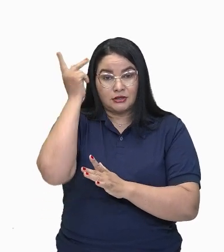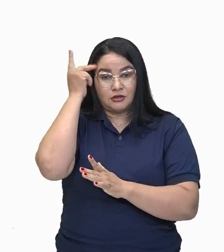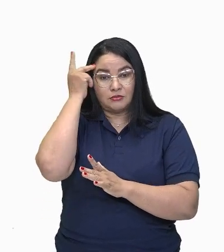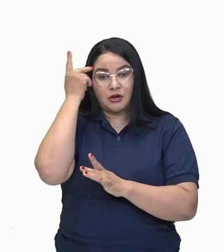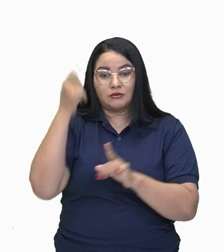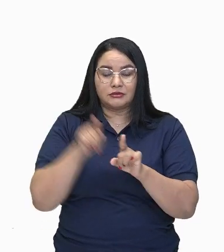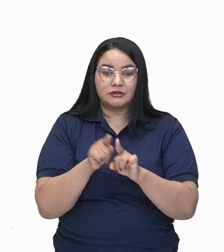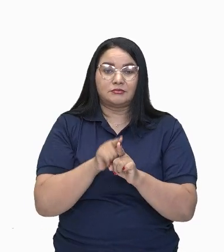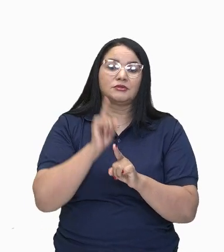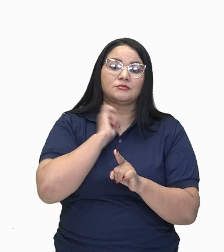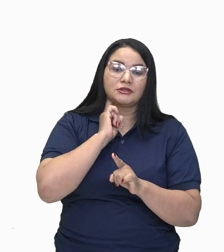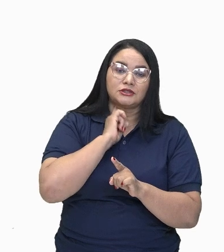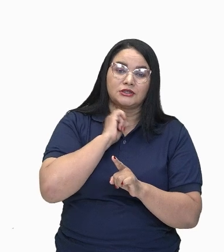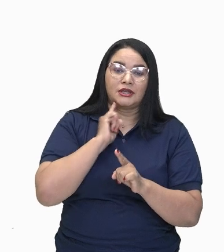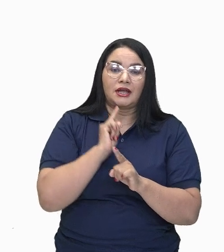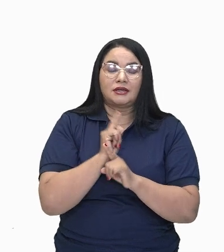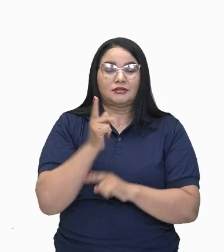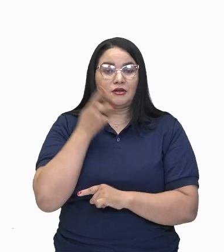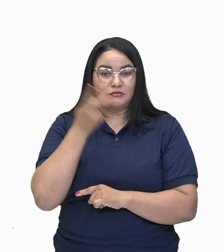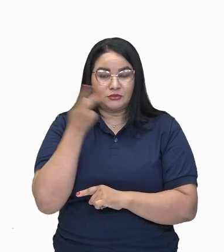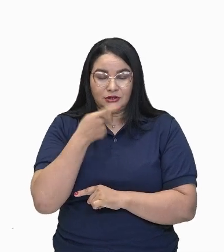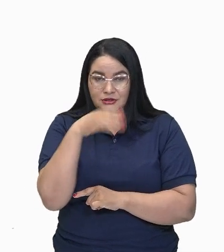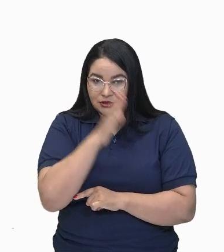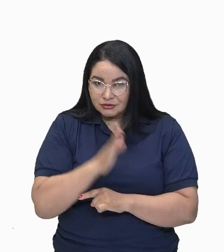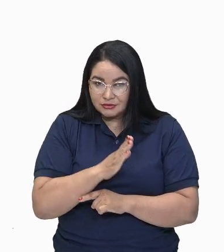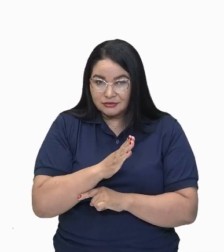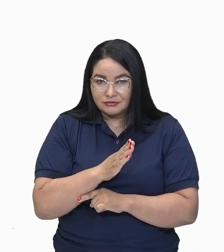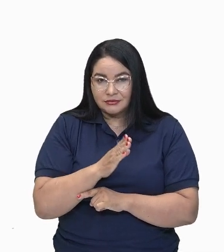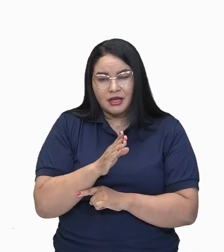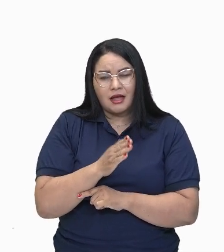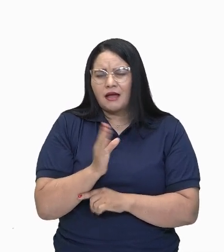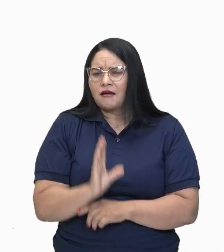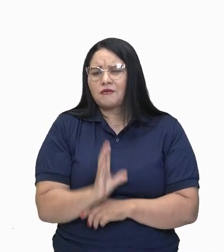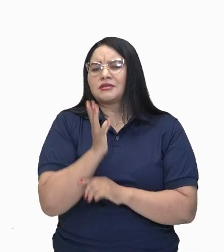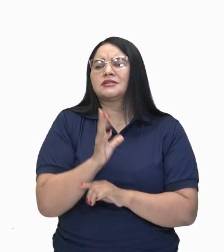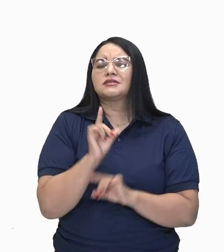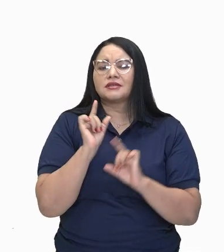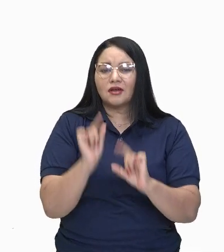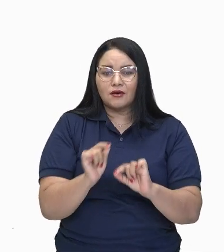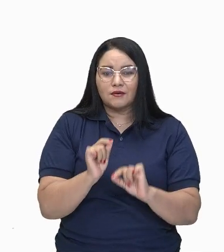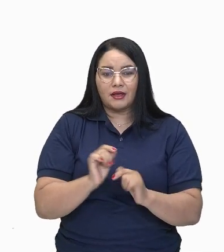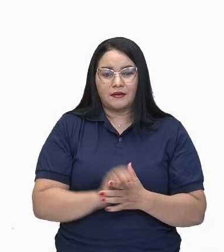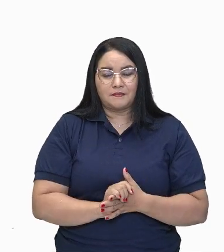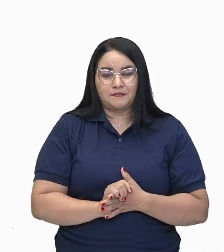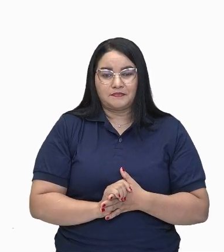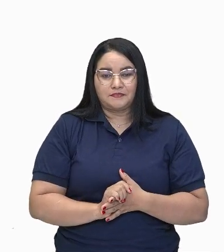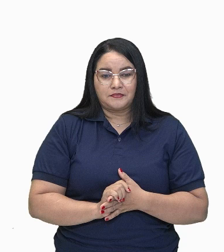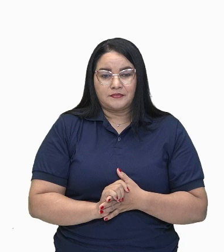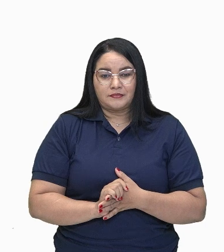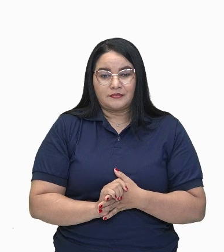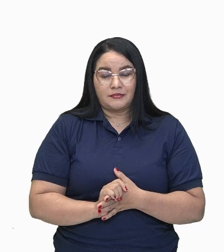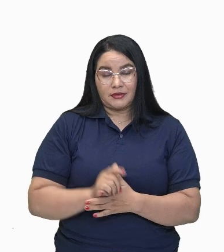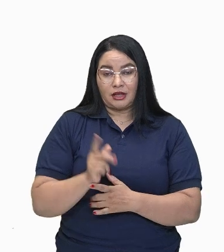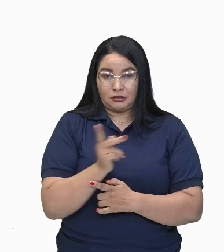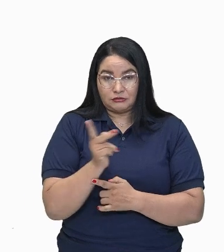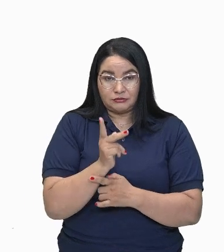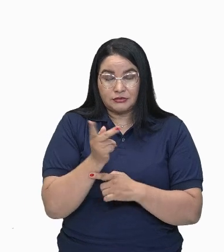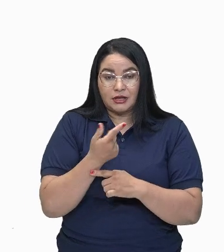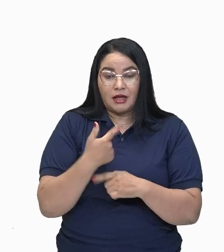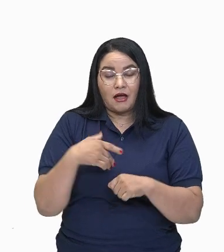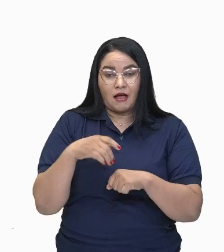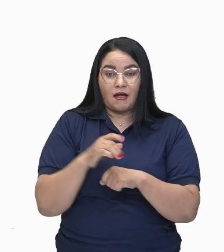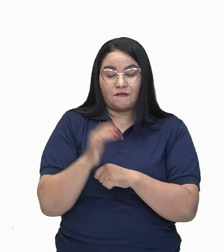e de Minas Gerais na política nacional. Por que acontecia isso? Porque a forma federativa, né, com